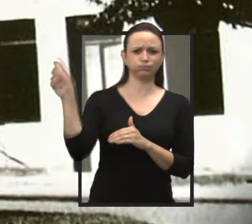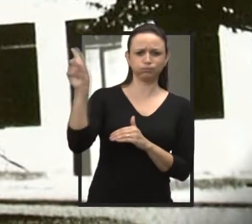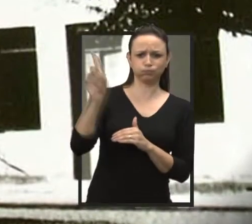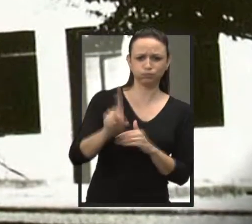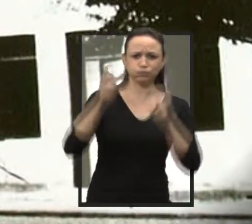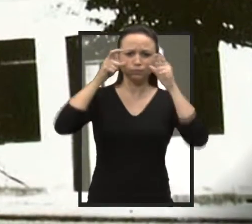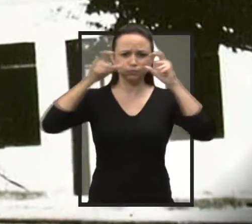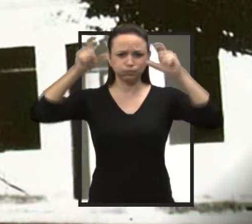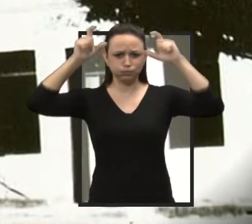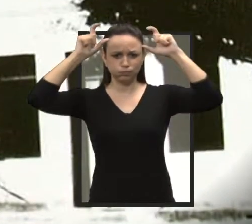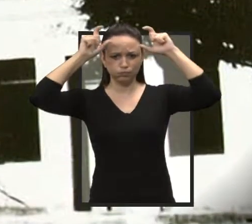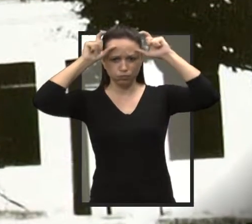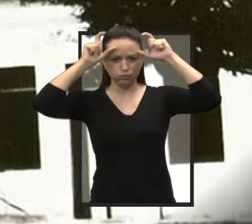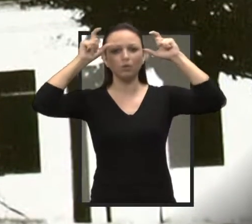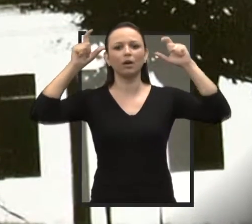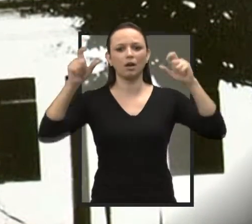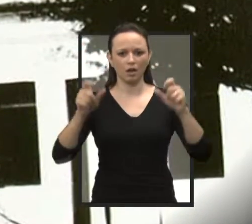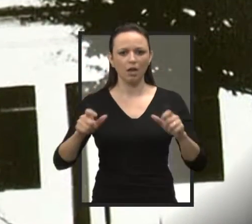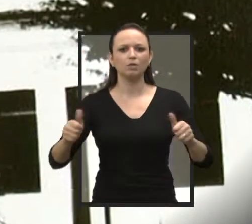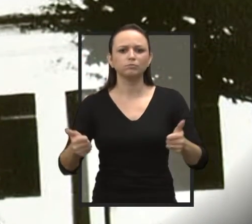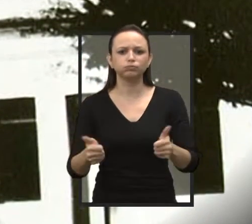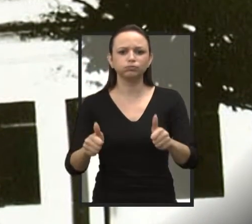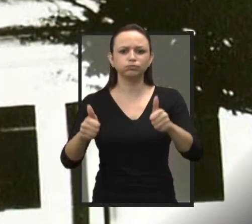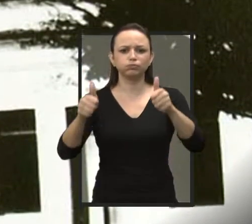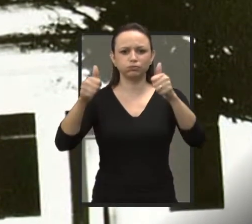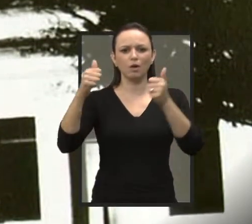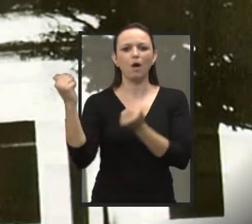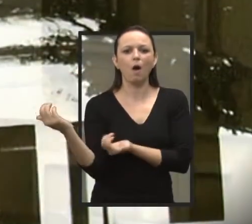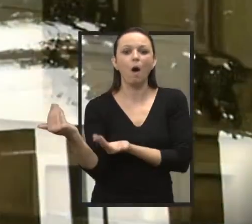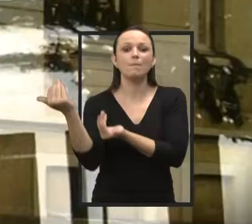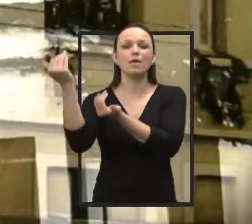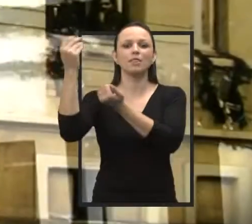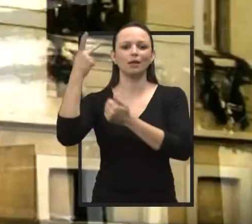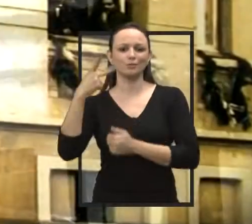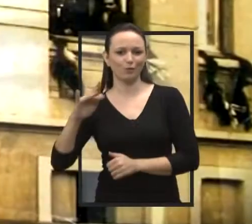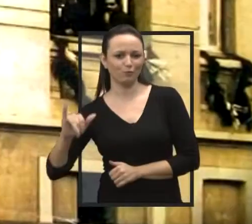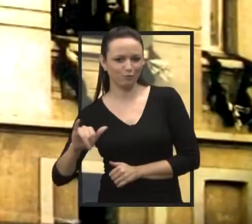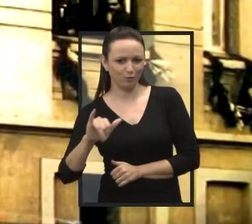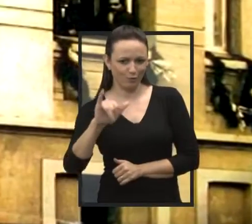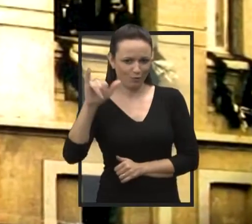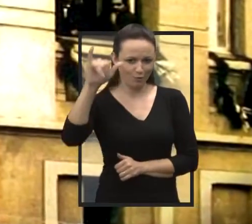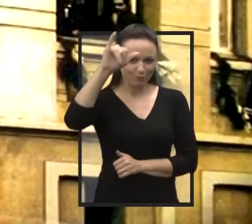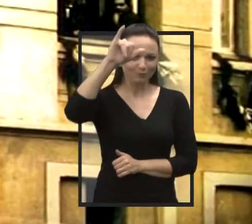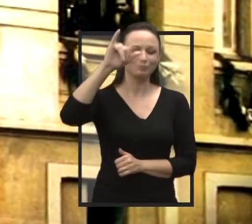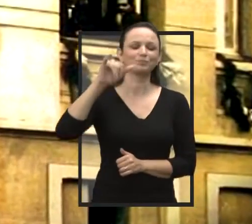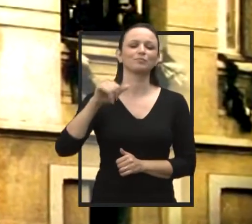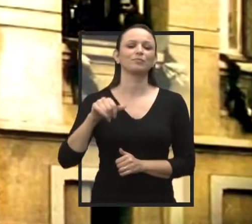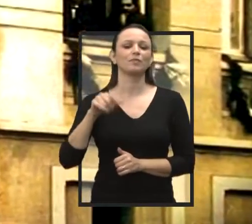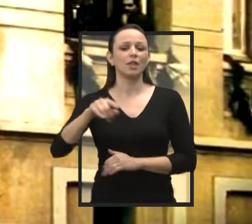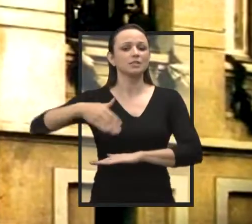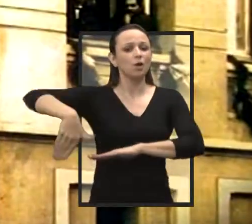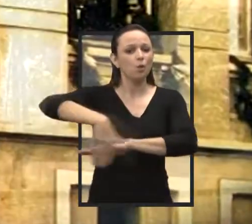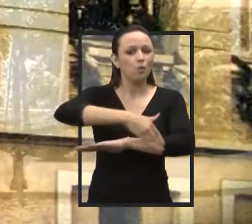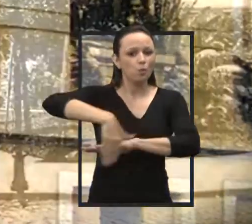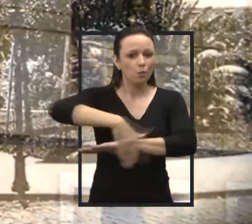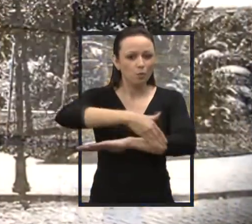durante a vida do João Ribeiro de Barros, um monumento em homenagem ao voo. Então, essa